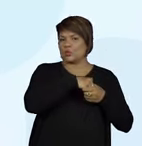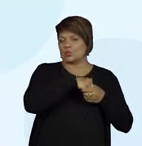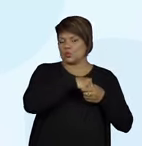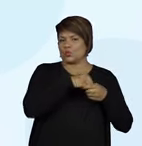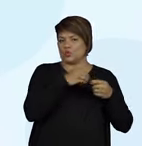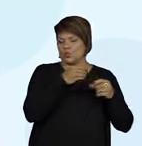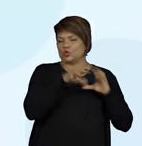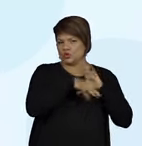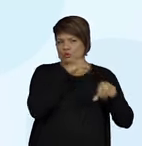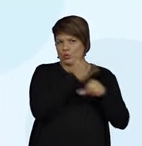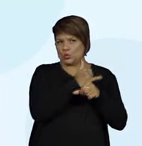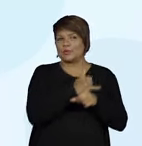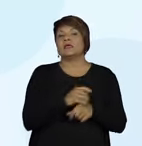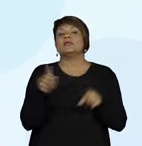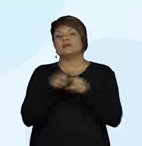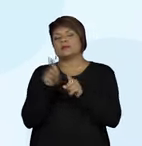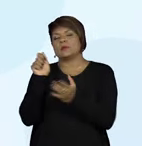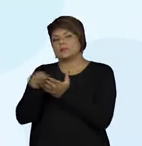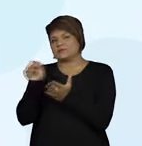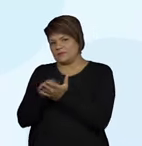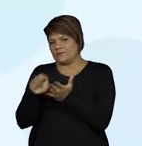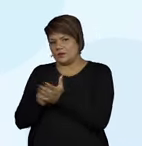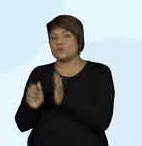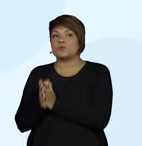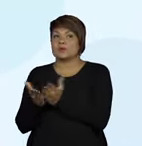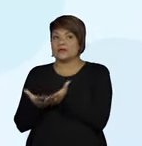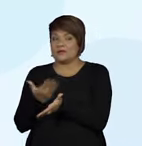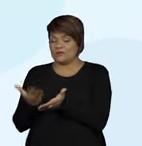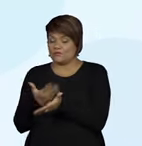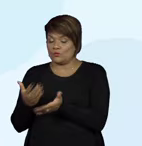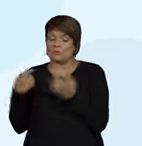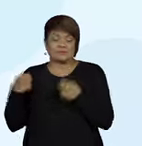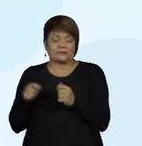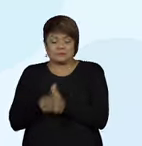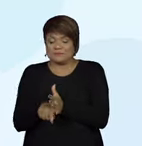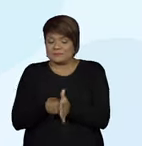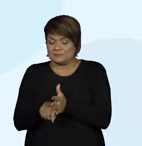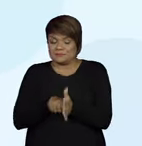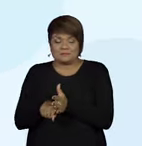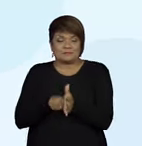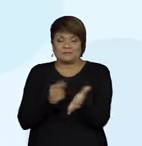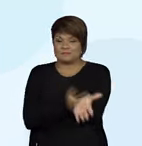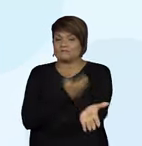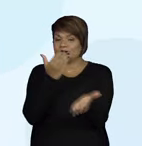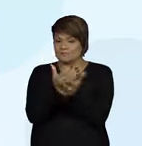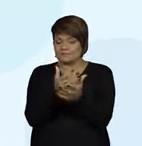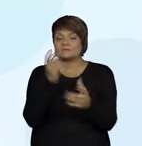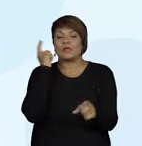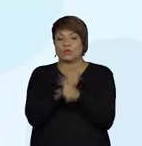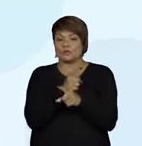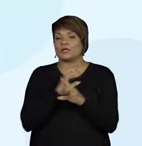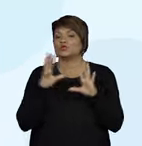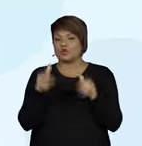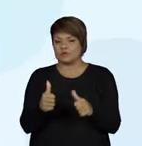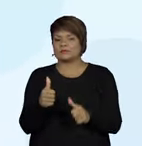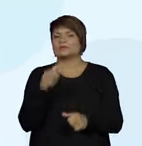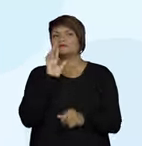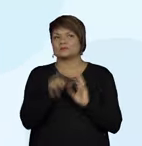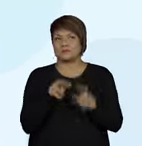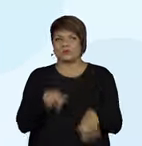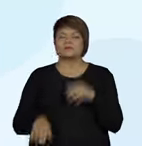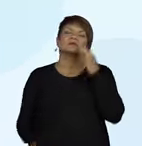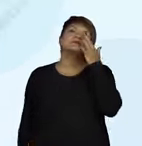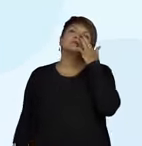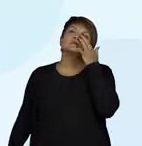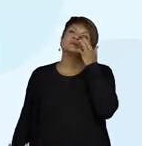livro, tivemos que pesquisar muito para encontrar todas as respostas.